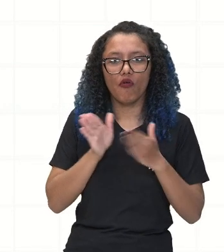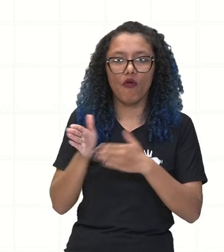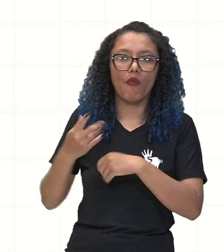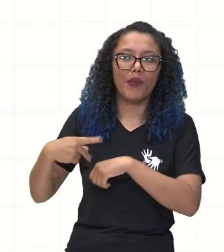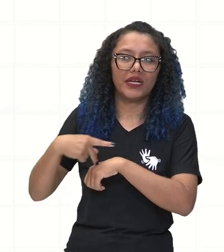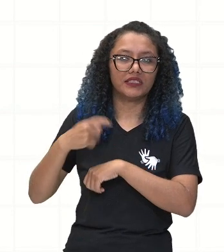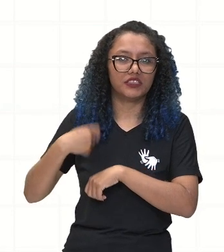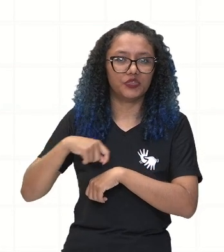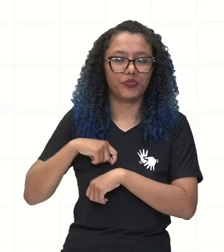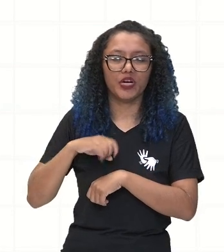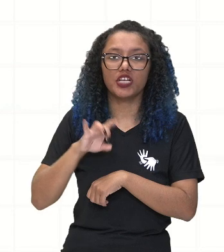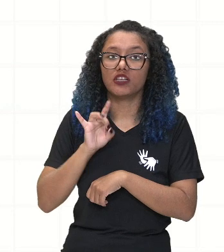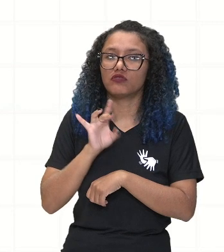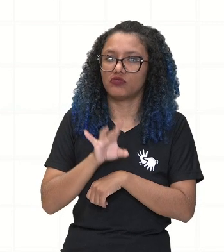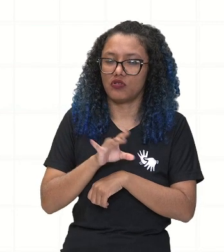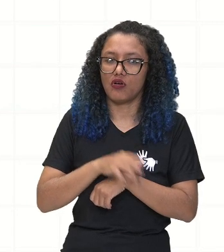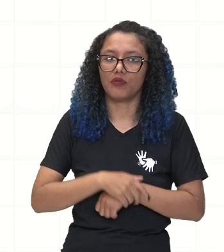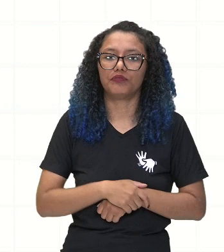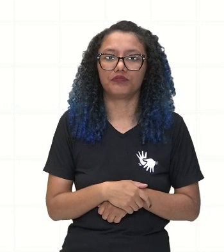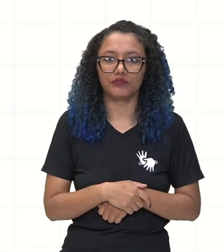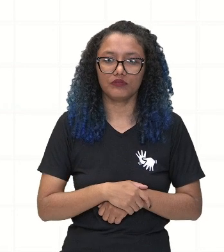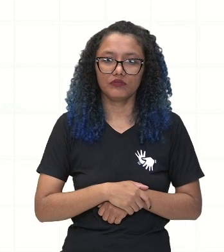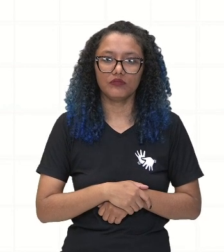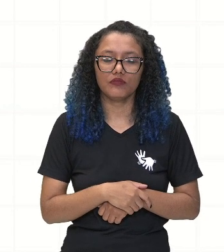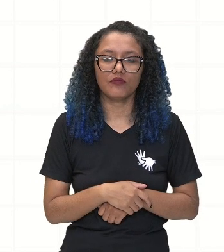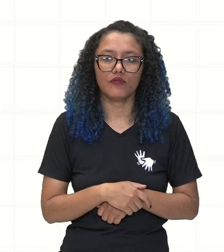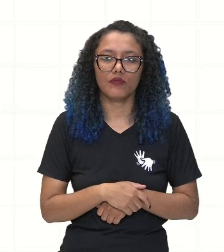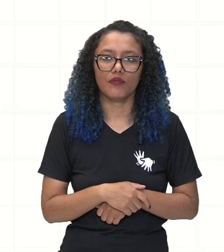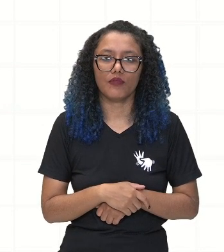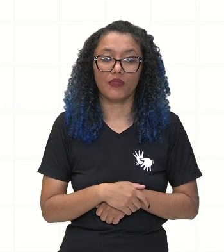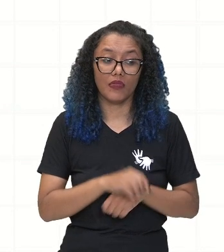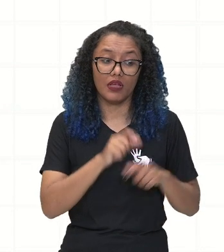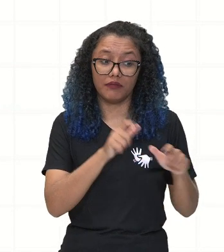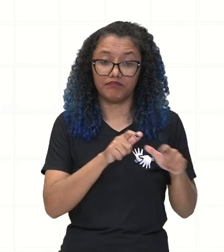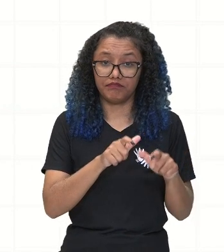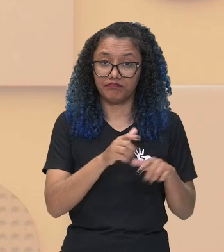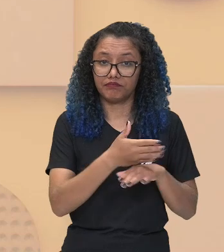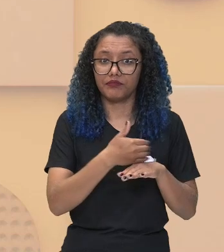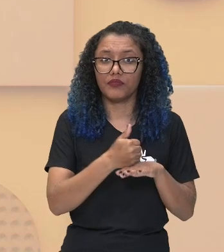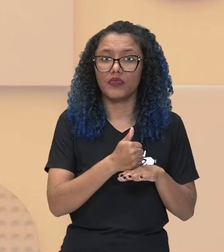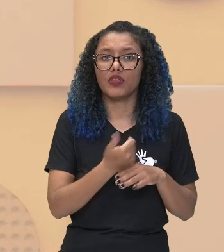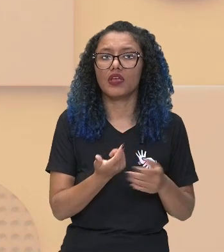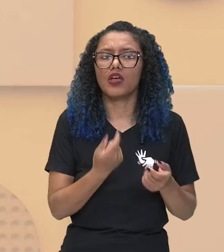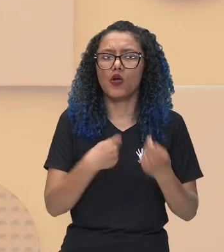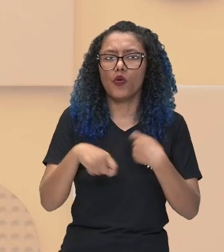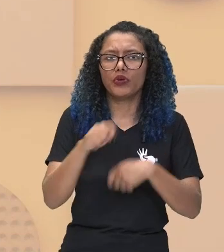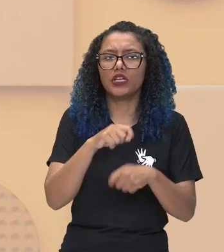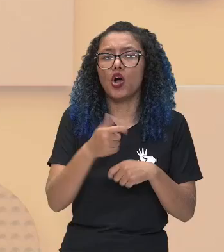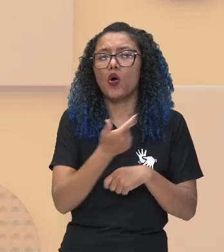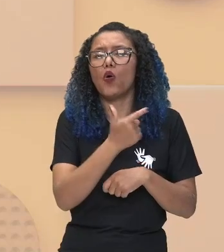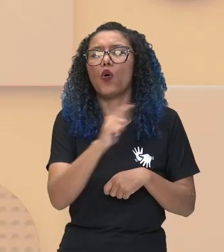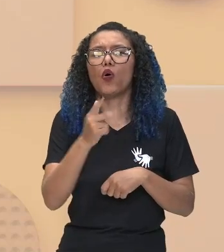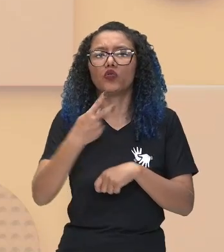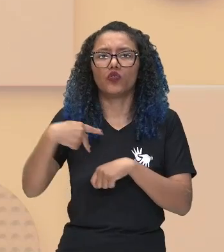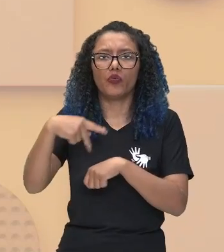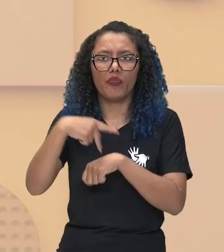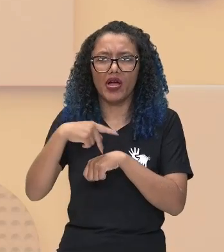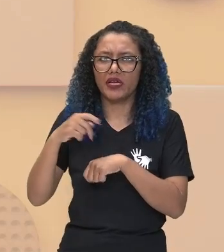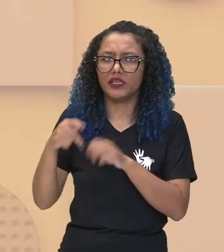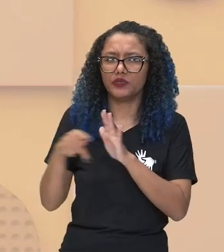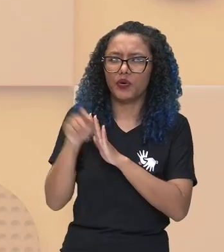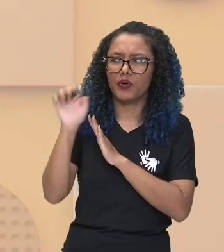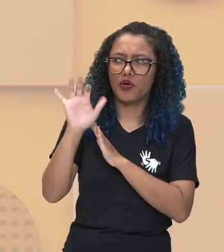americanas espanholas com a Espanha. Essas colônias americanas, elas não poderiam fazer comércio com outro território